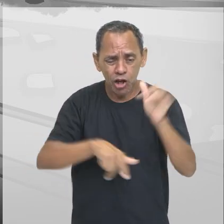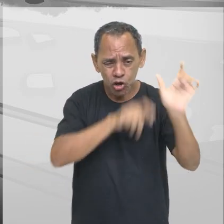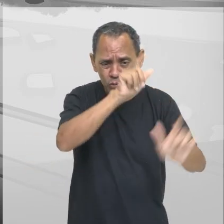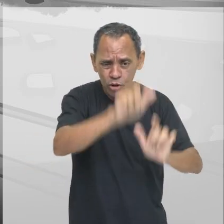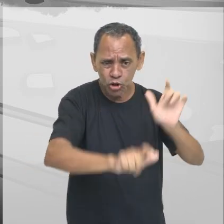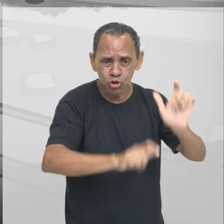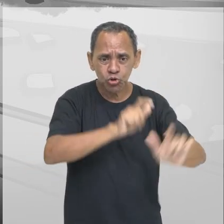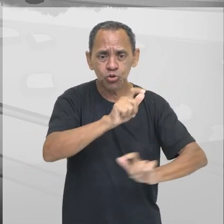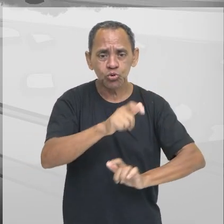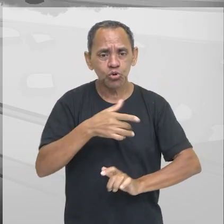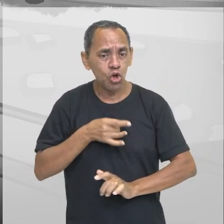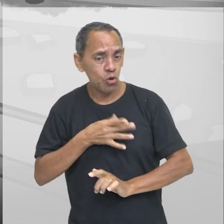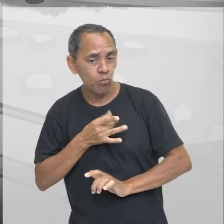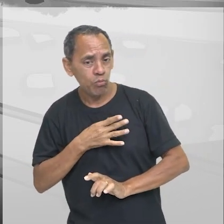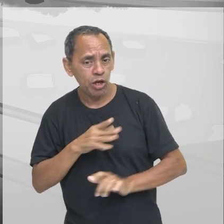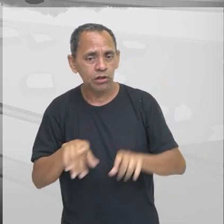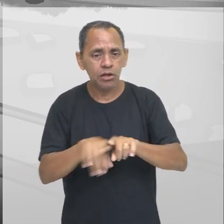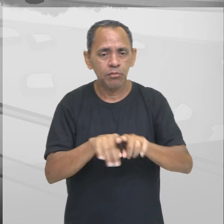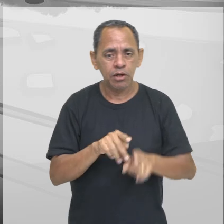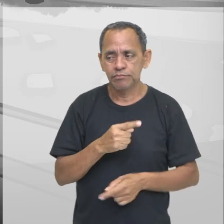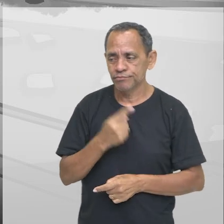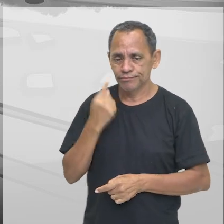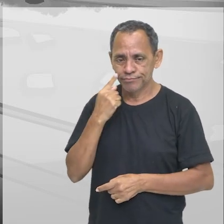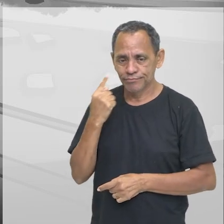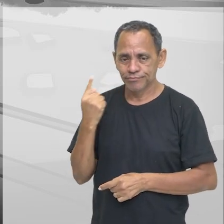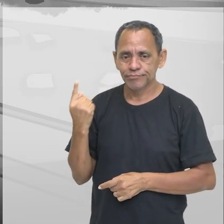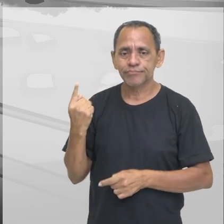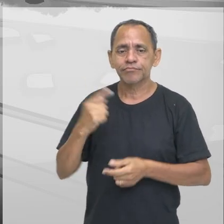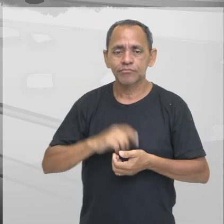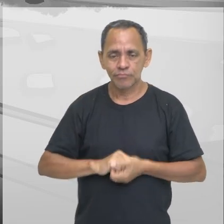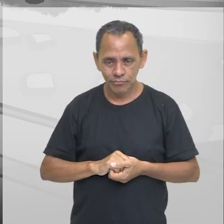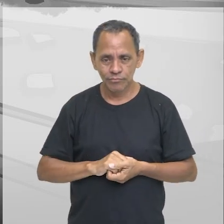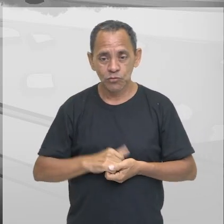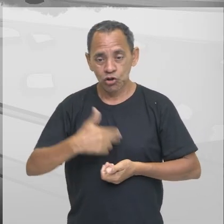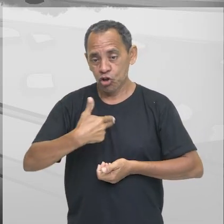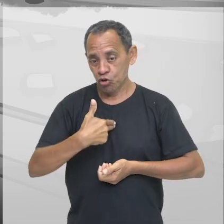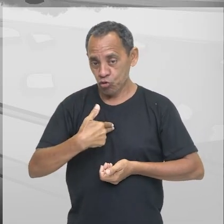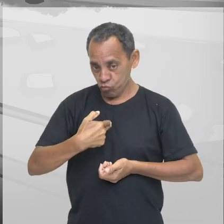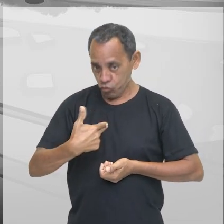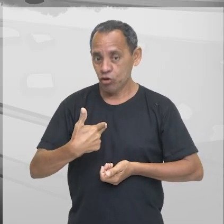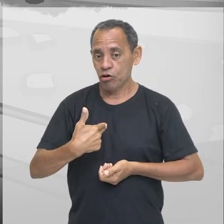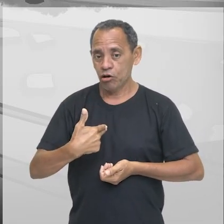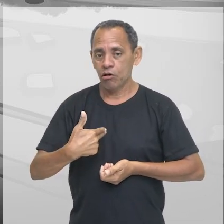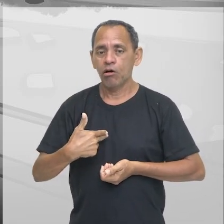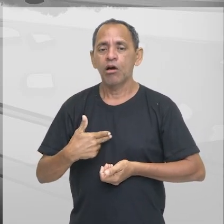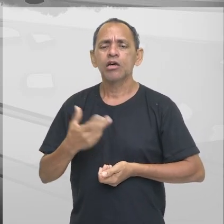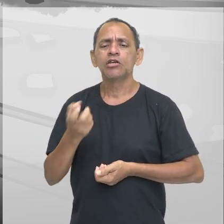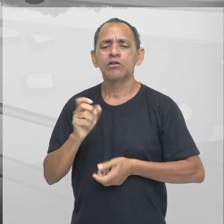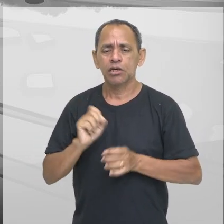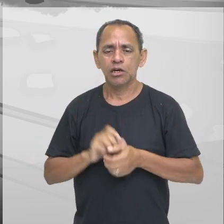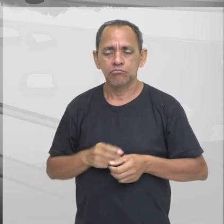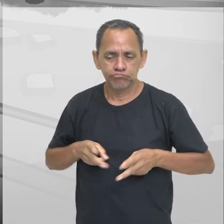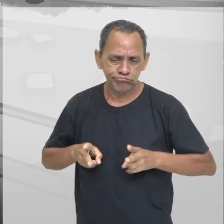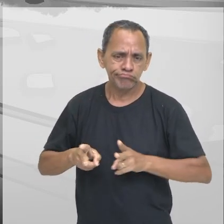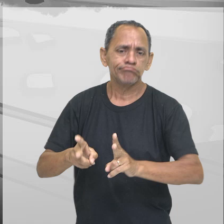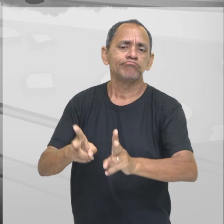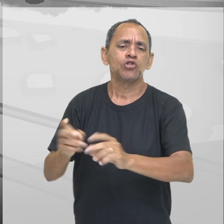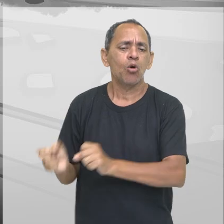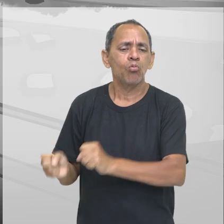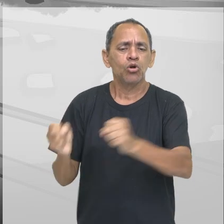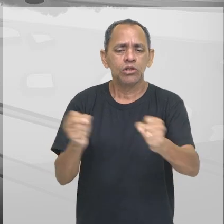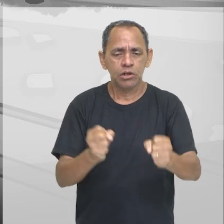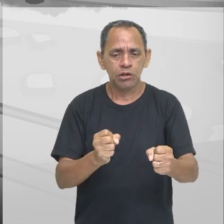Vargas, que está aqui do meu lado, volta novamente para assumir o poder, tá, gente? Ele não sai do